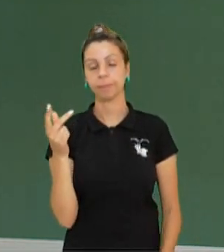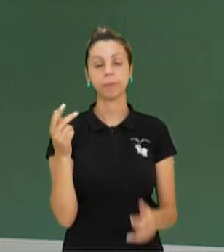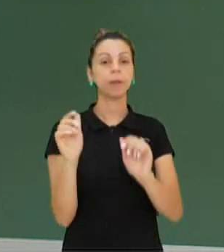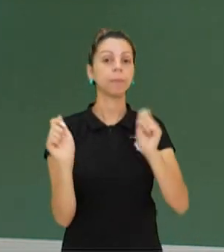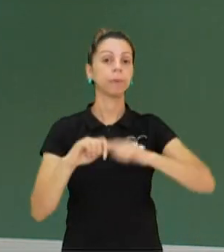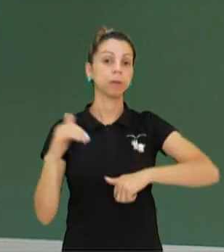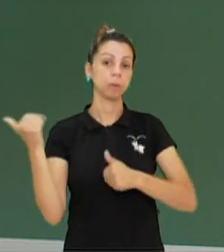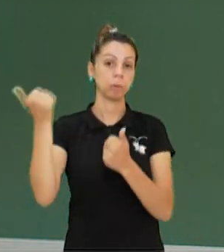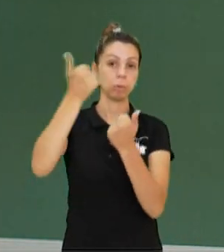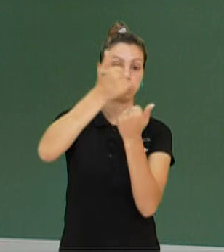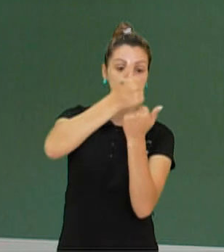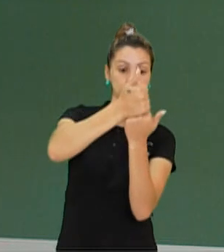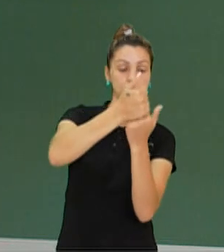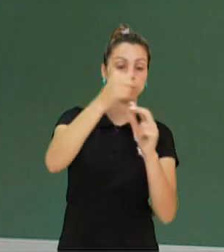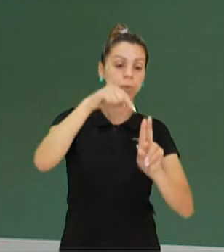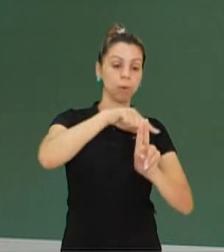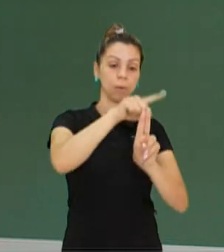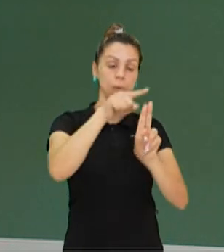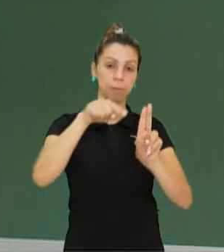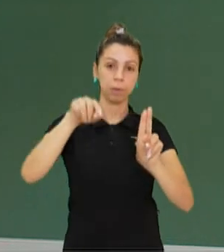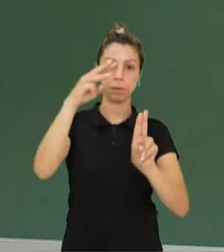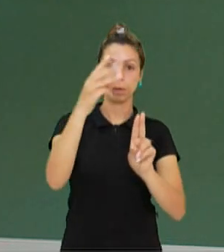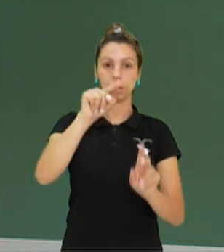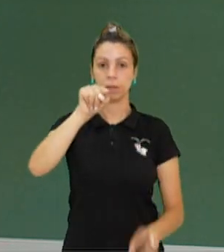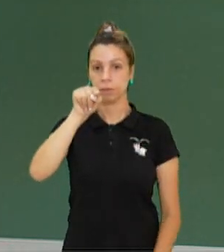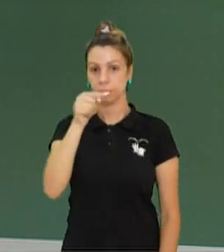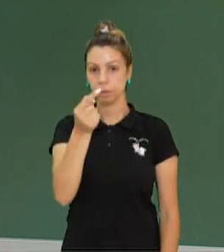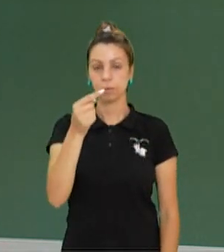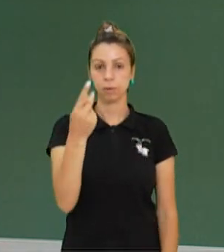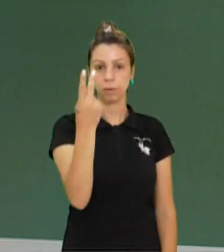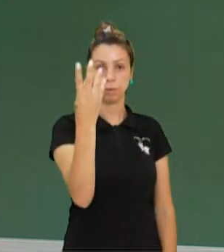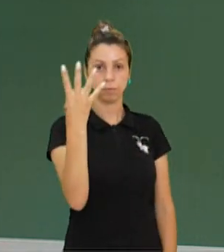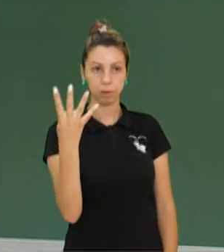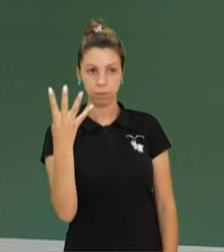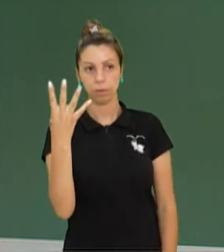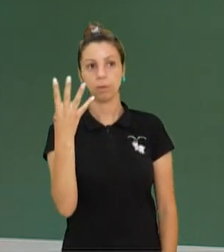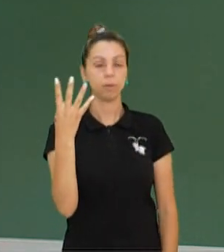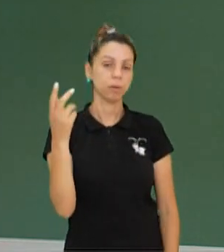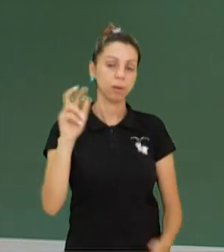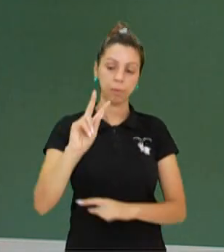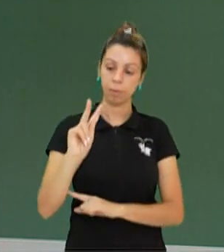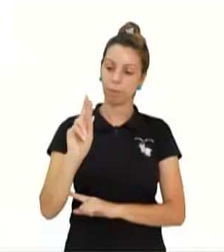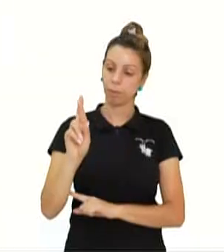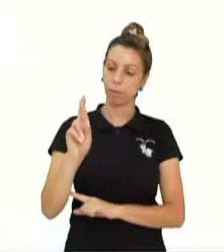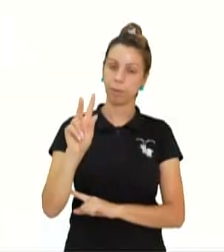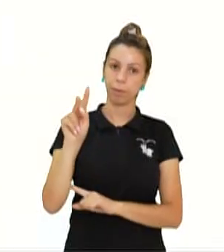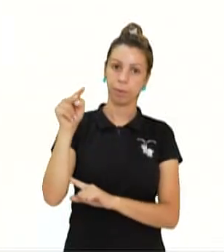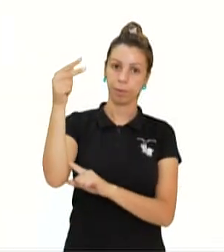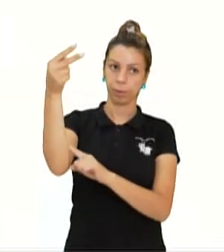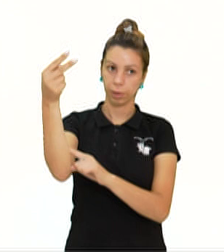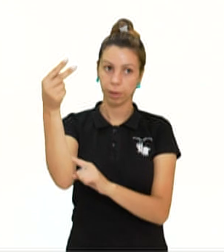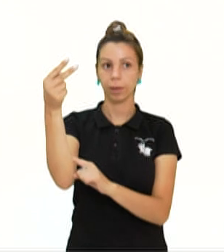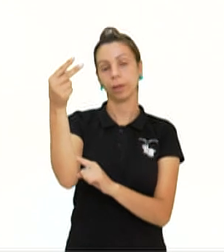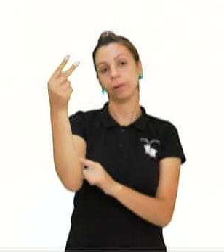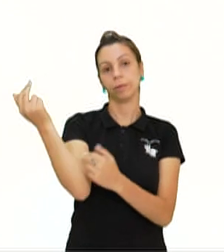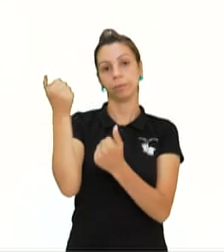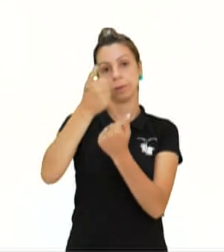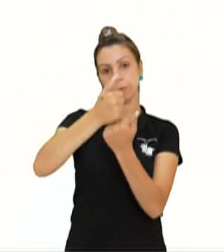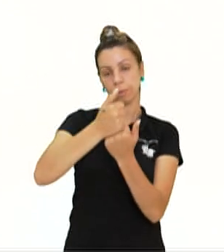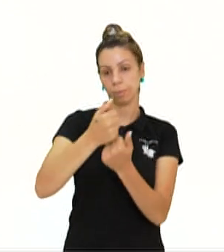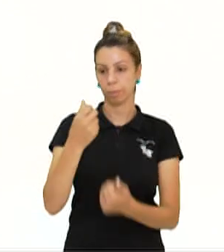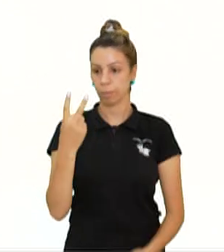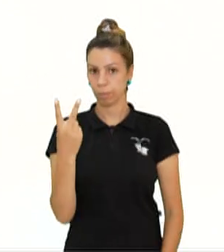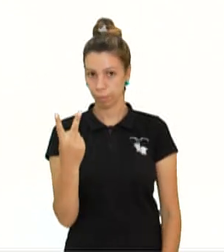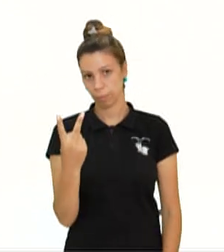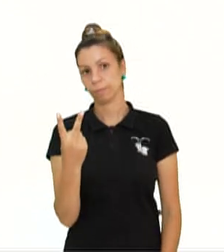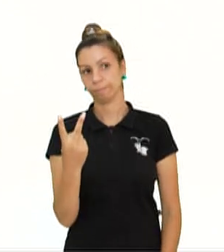Troquei o π por 3,14, conforme o enunciado indicou. O raio igual a 2 e a altura igual a 10 metros.